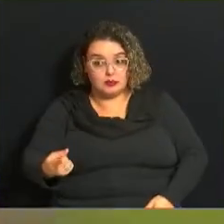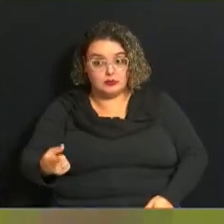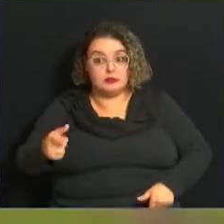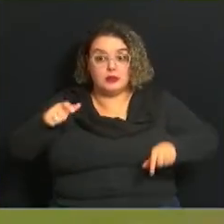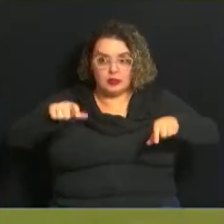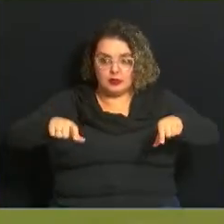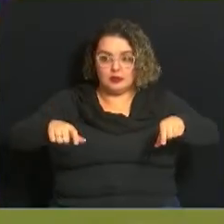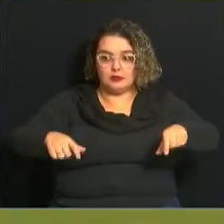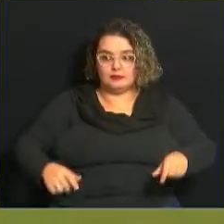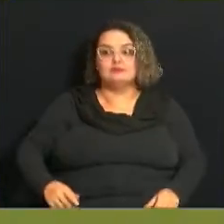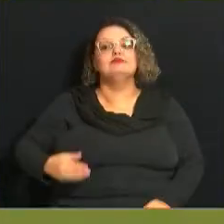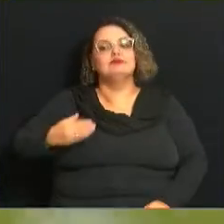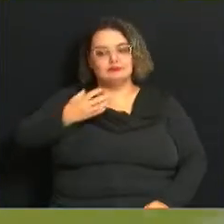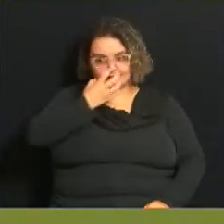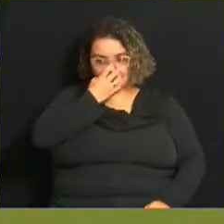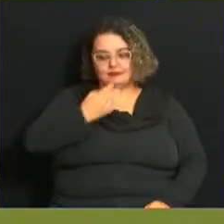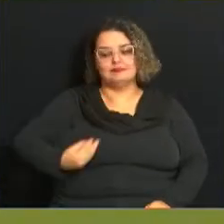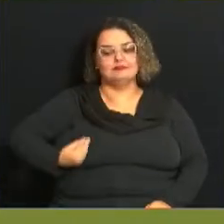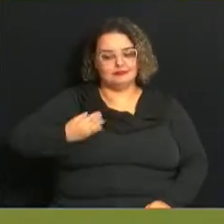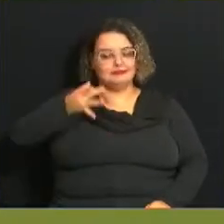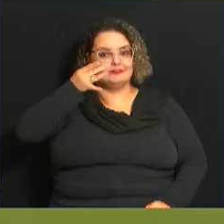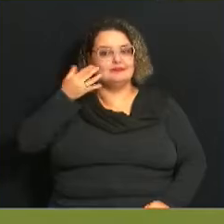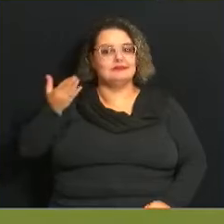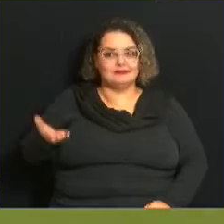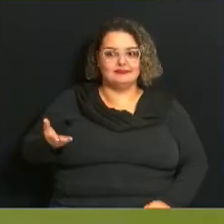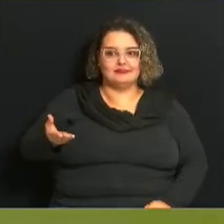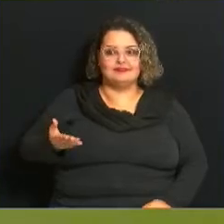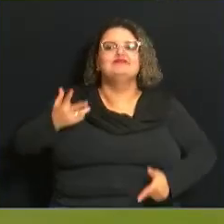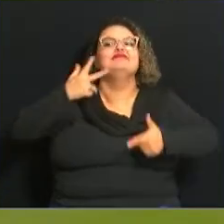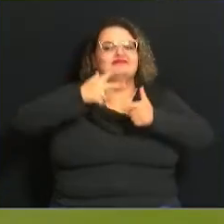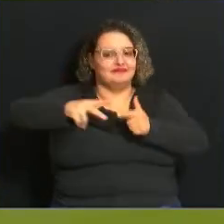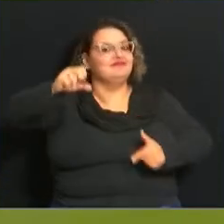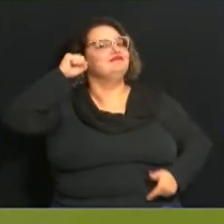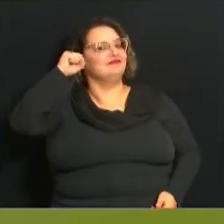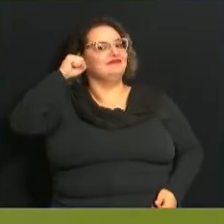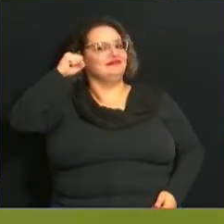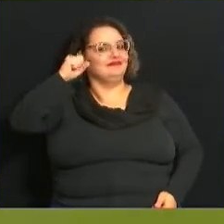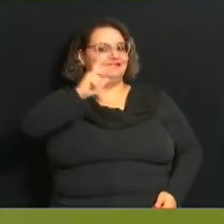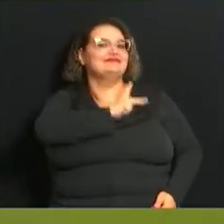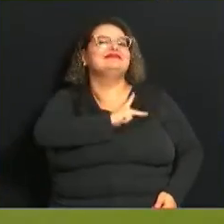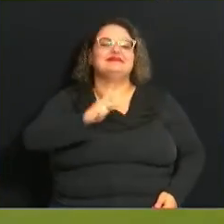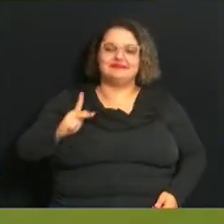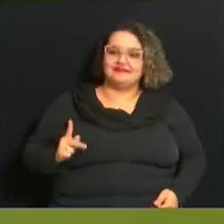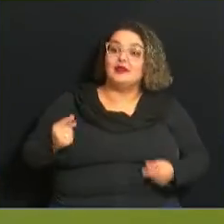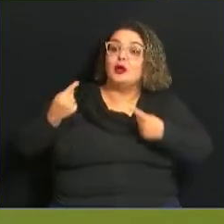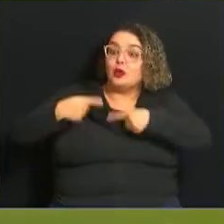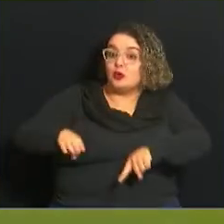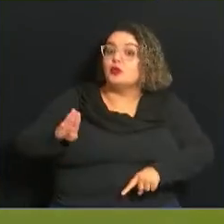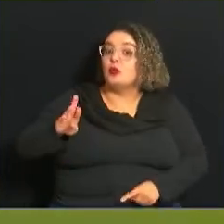marcou presença. E claro, mais uma vitória alvinegra contra o Brusque.